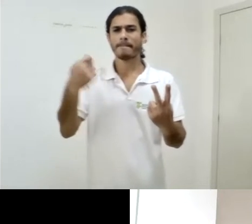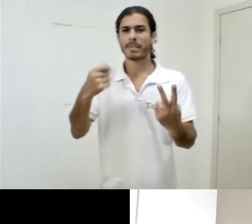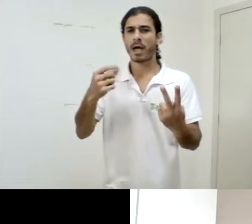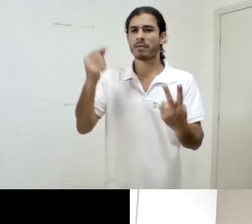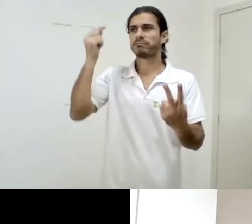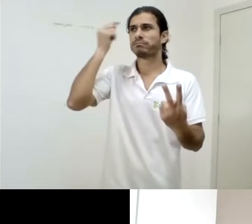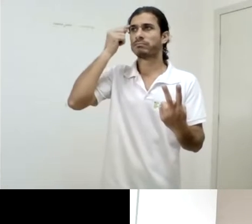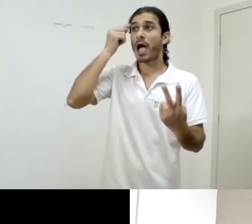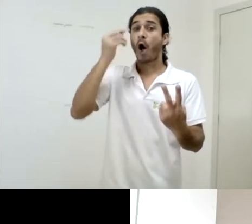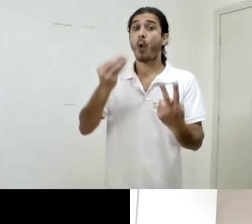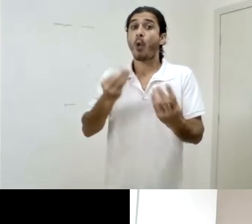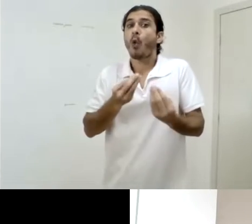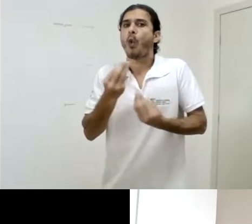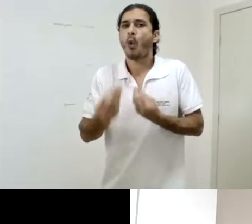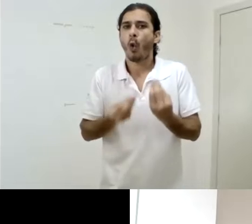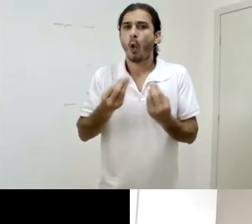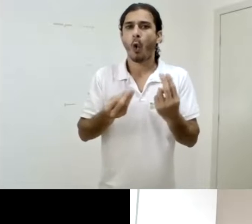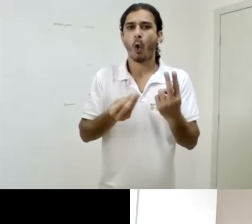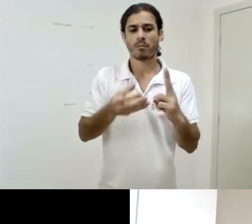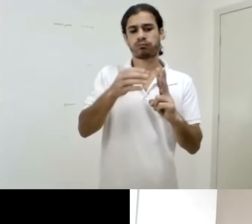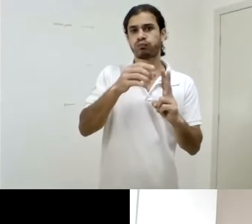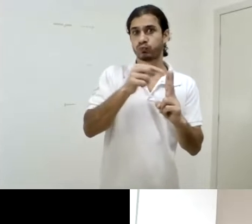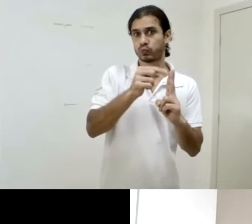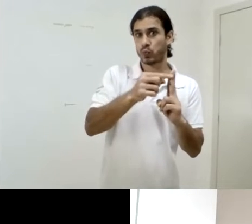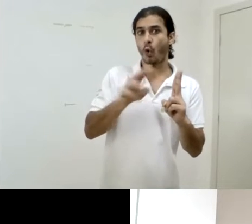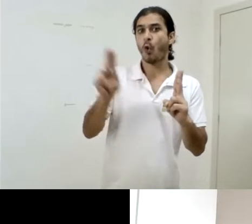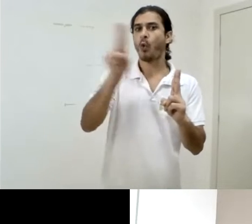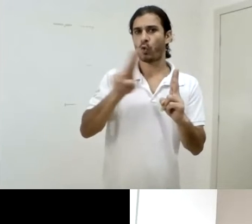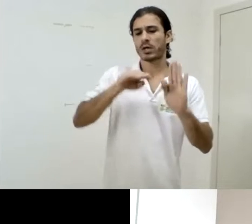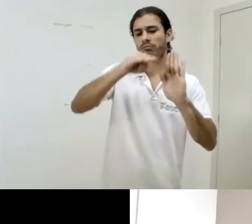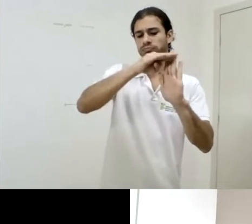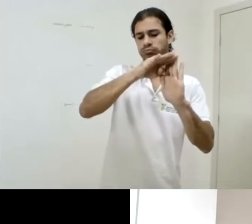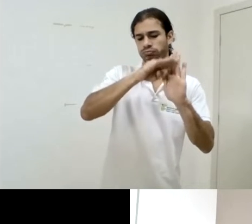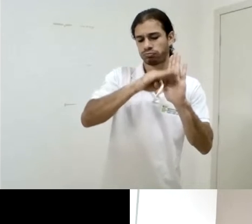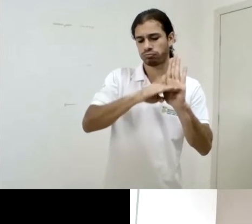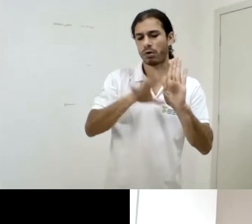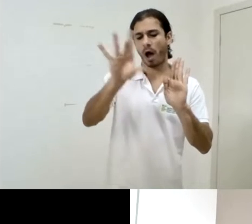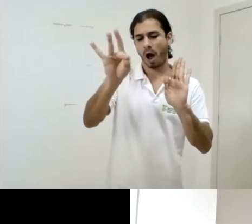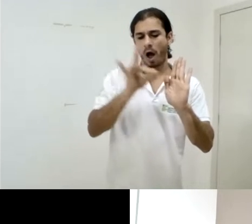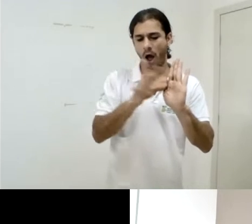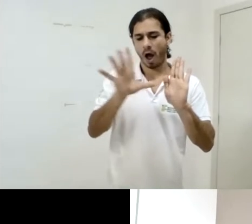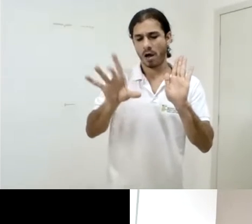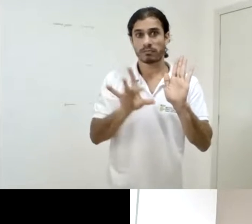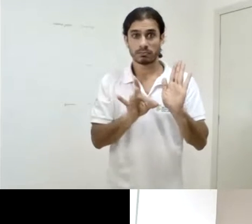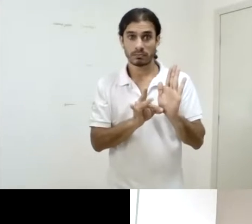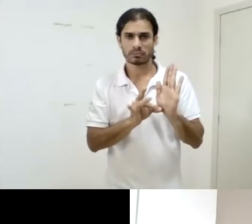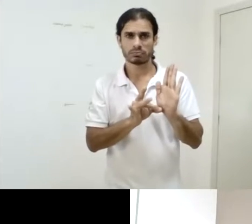lidar apenas com o resultado do software, pode dizer que em alguma medida ela vai ser